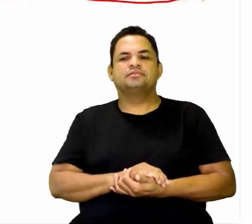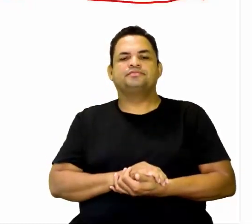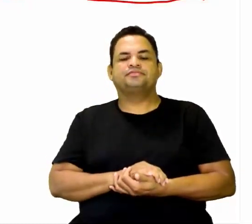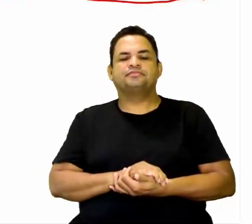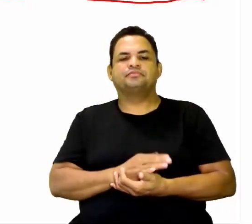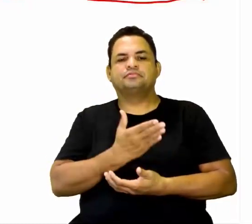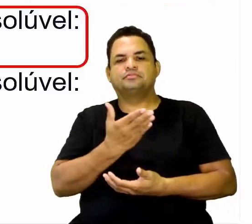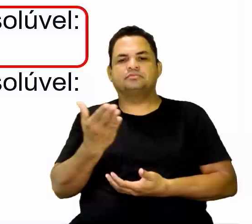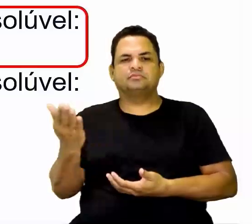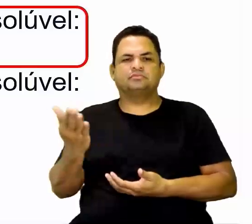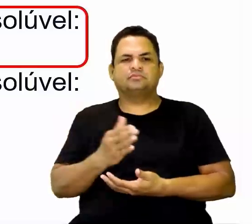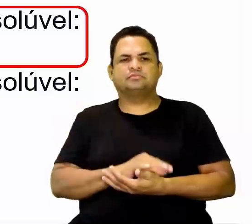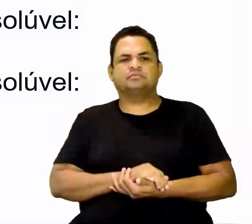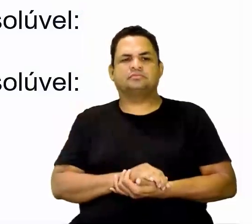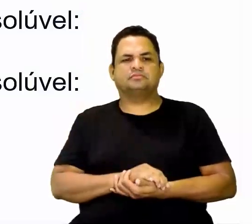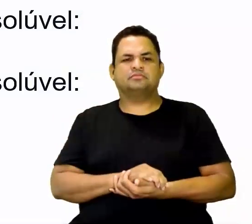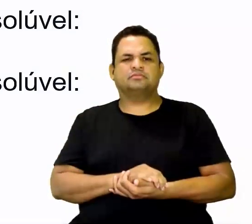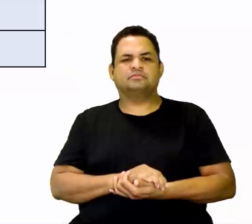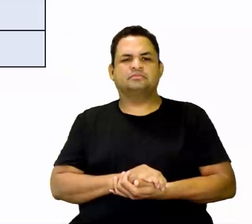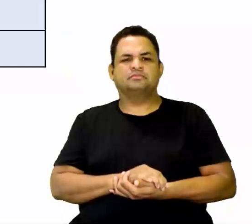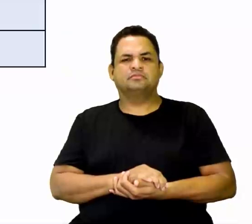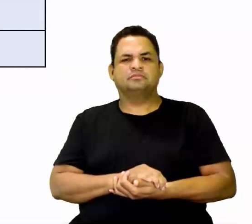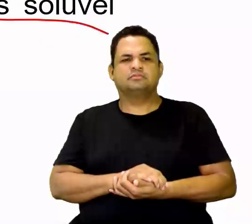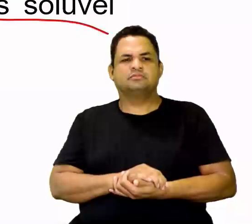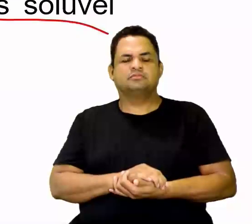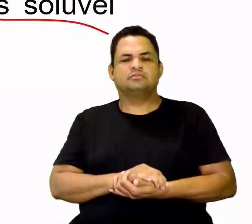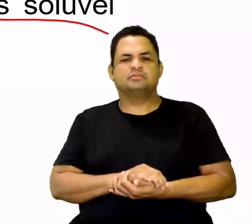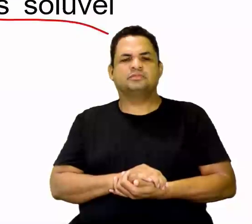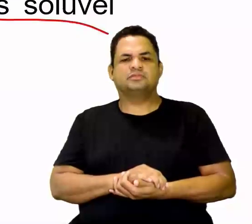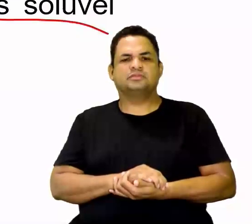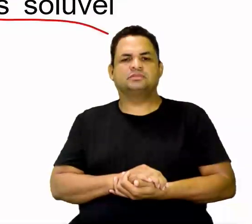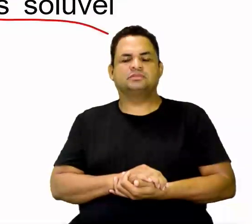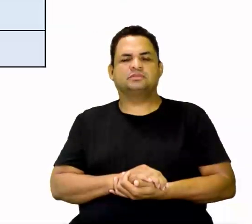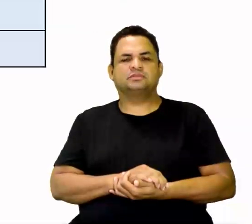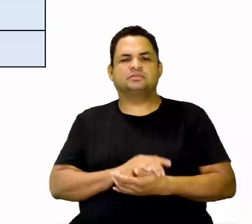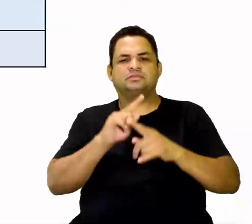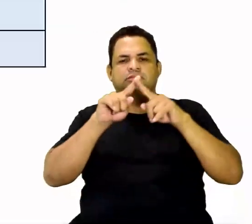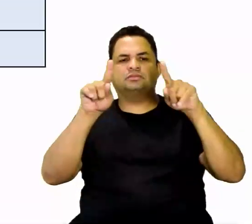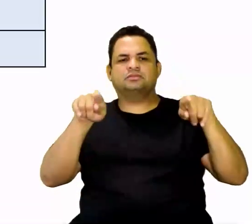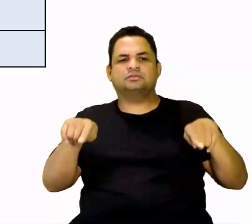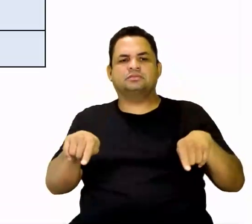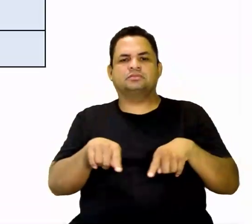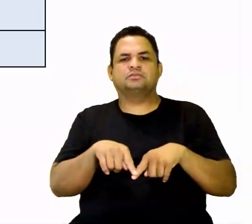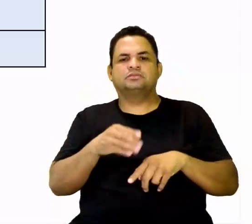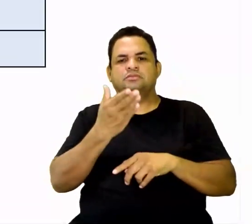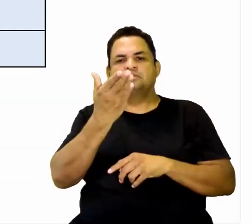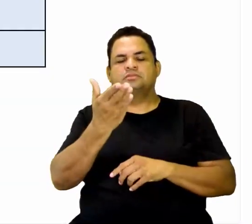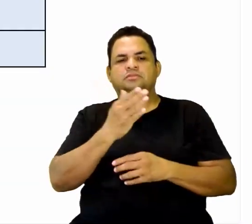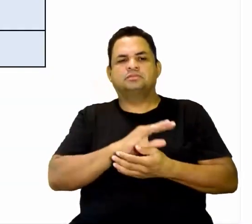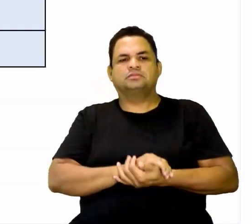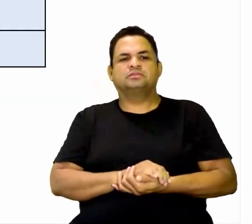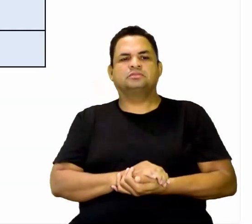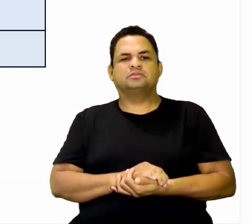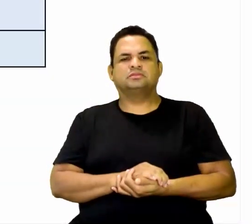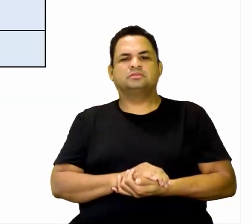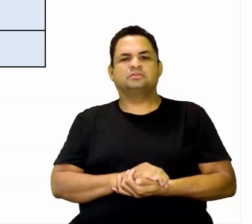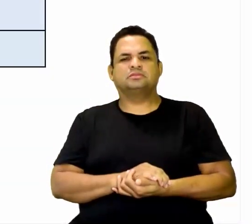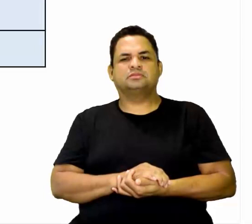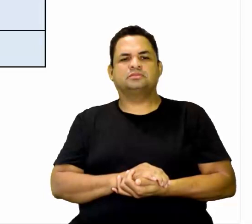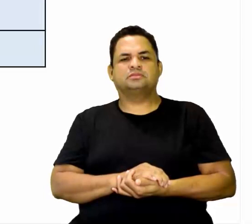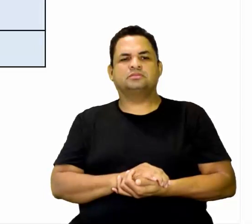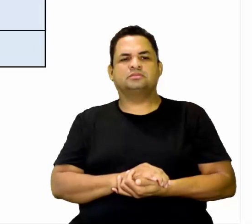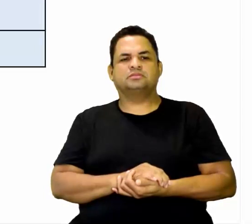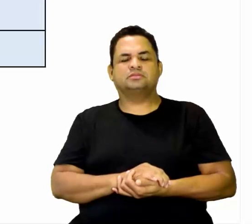prata e cloreto de sódio. Vamos dar uma olhadinha lá na tabela? Olha aqui na tabela, nitrato de prata,